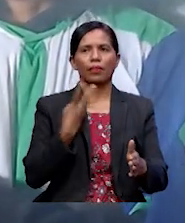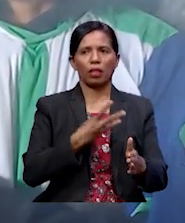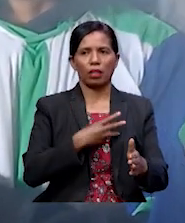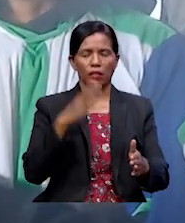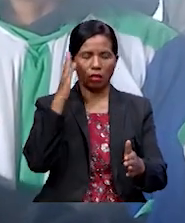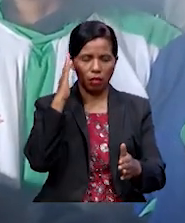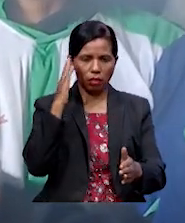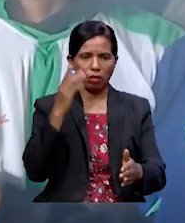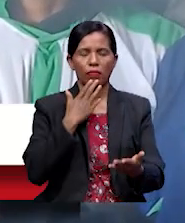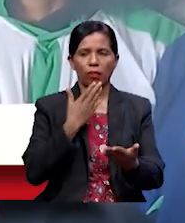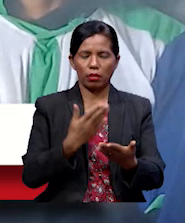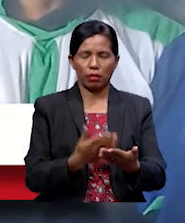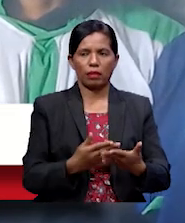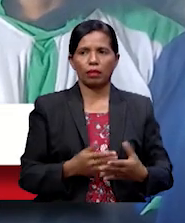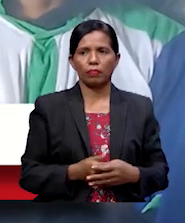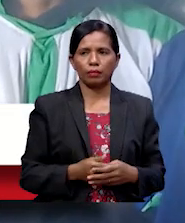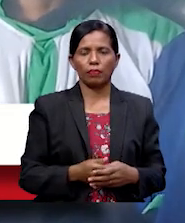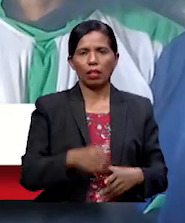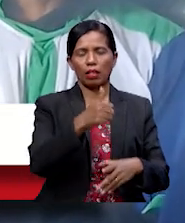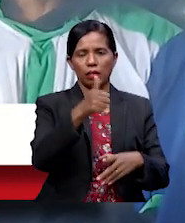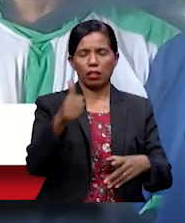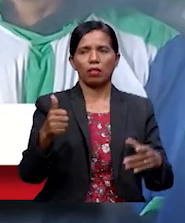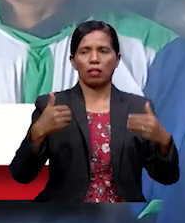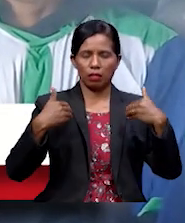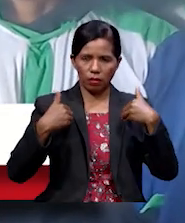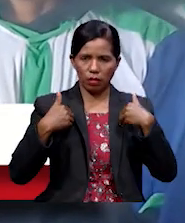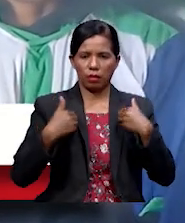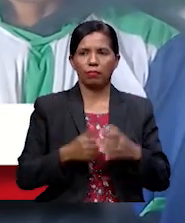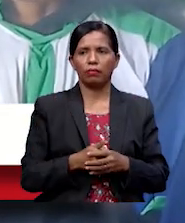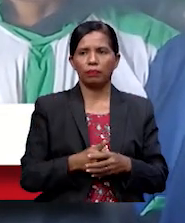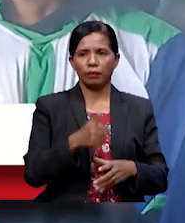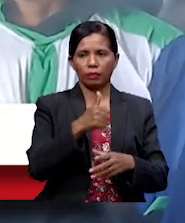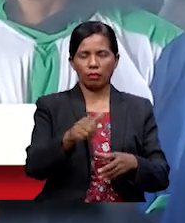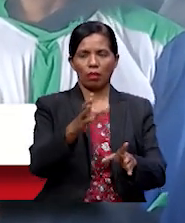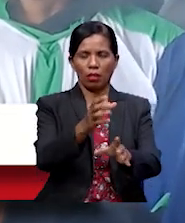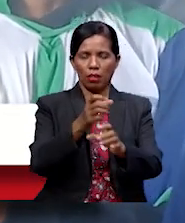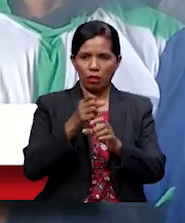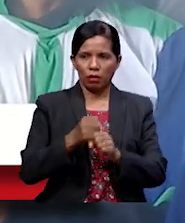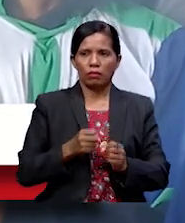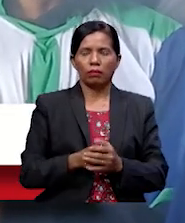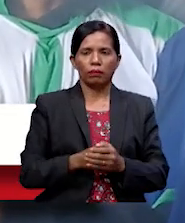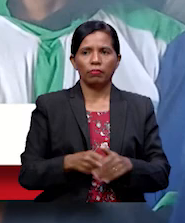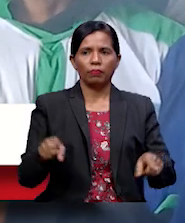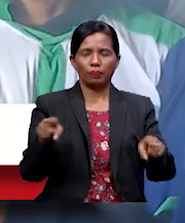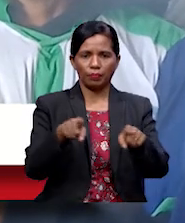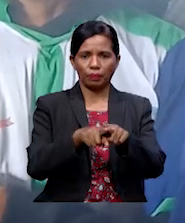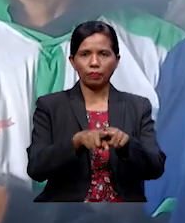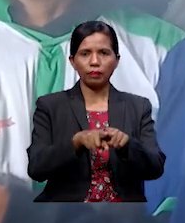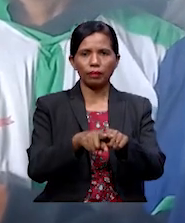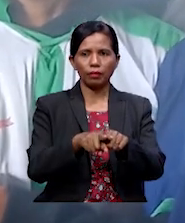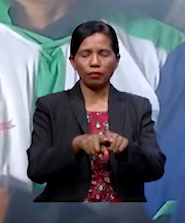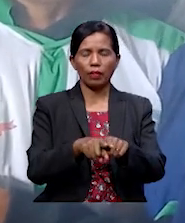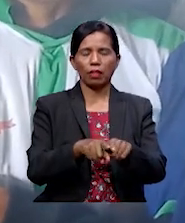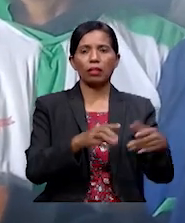armênia consciência ne bema idak hamusu idak foti ne bizan toma ne bema un